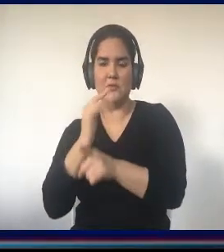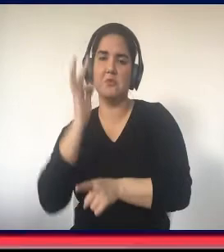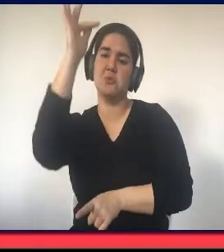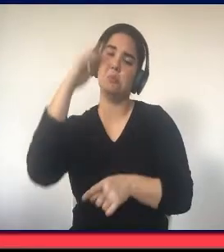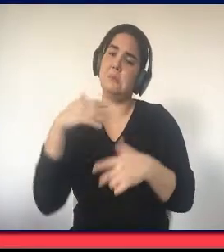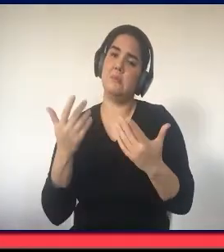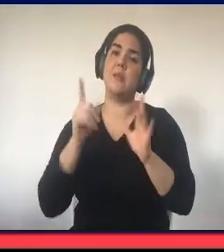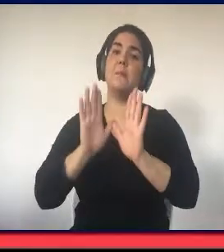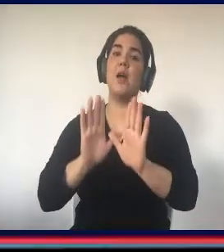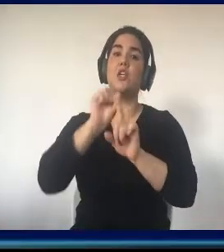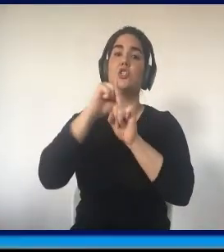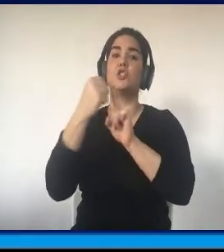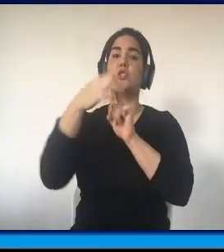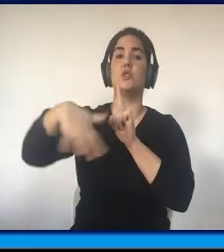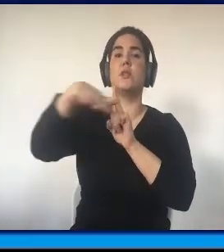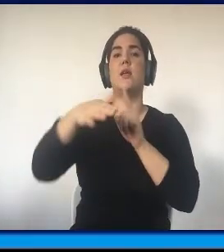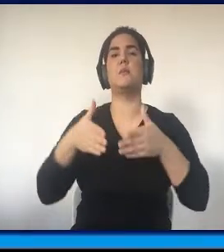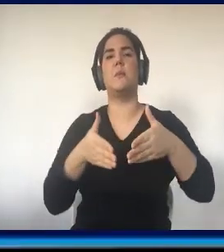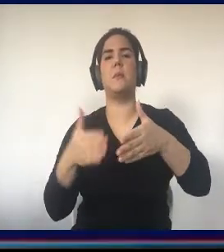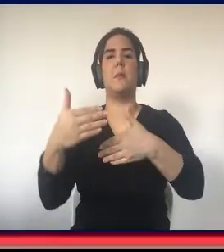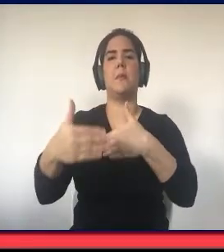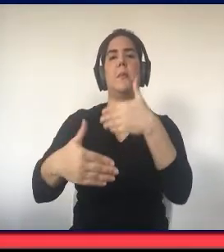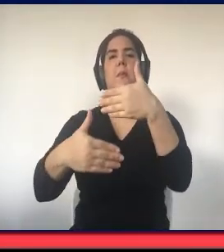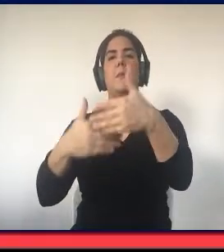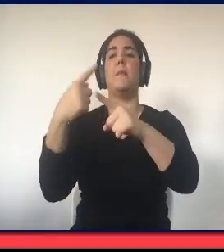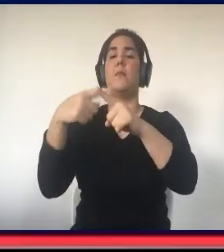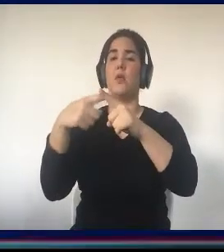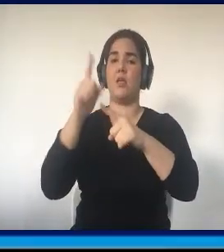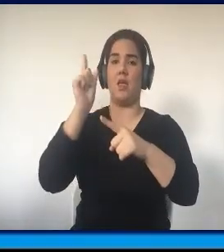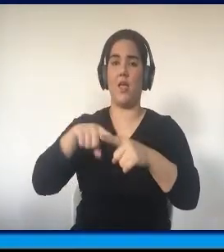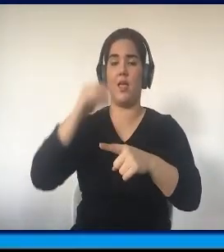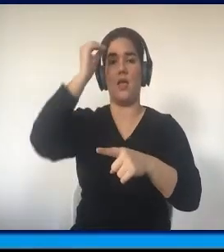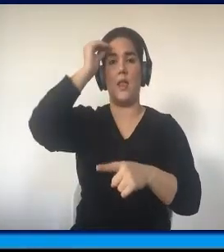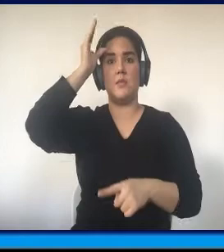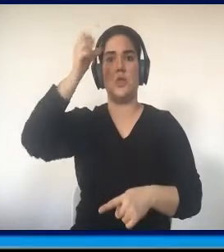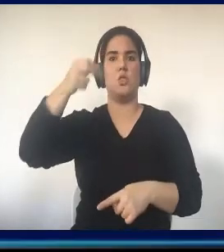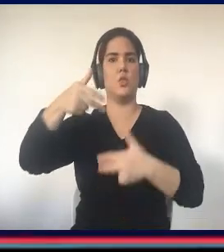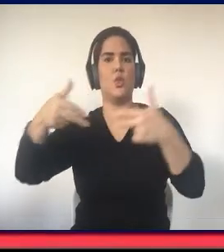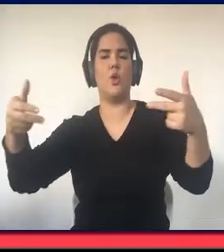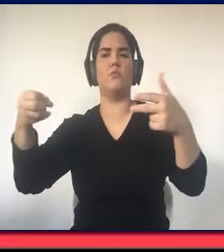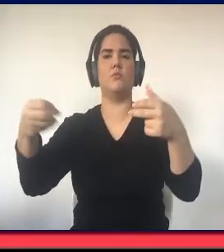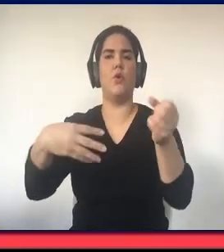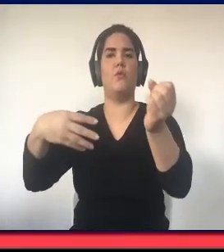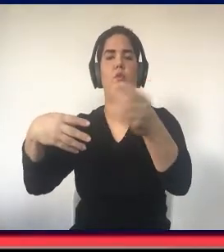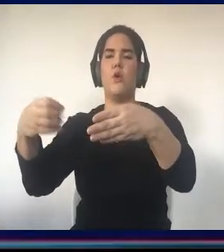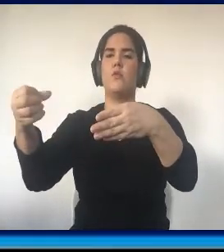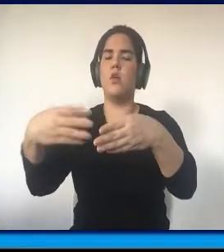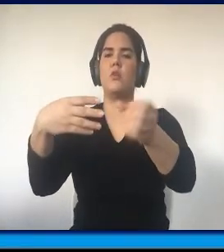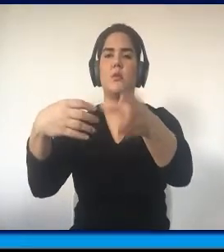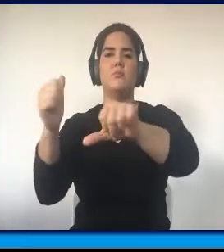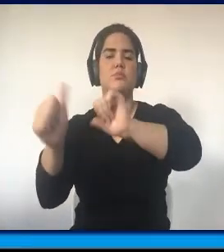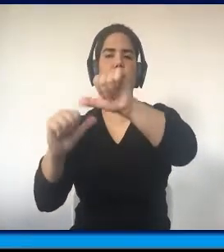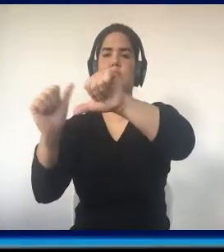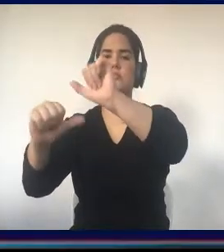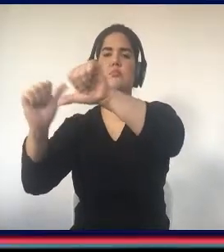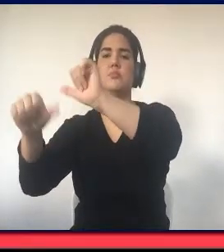porque o crescimento ele é exponencial, cara. Assim, amanhã já surgiu uma coisa, amanhã outra, a gente não estudar, a gente vai ficar para trás.